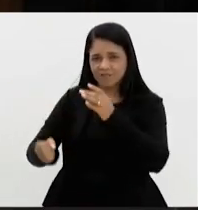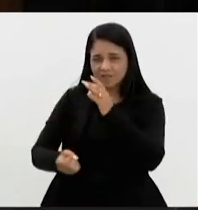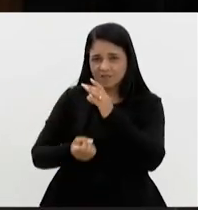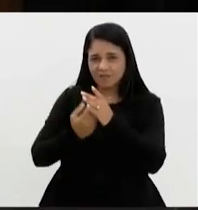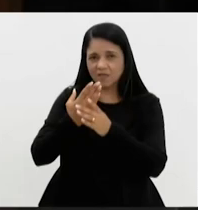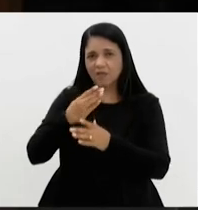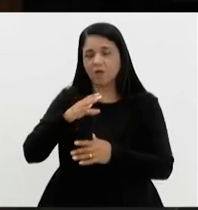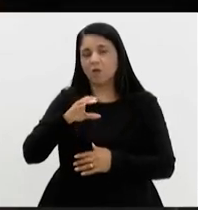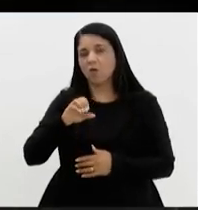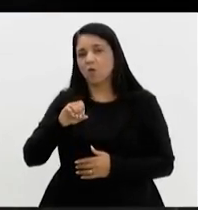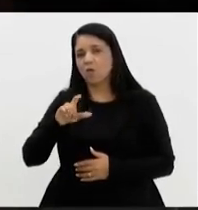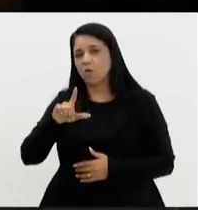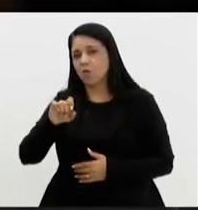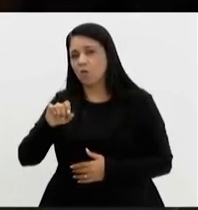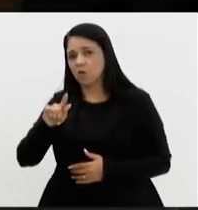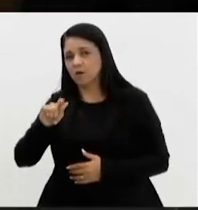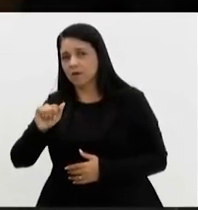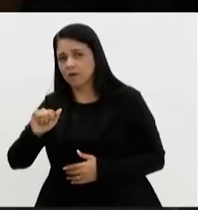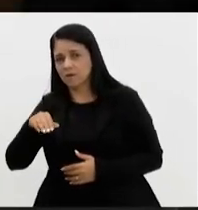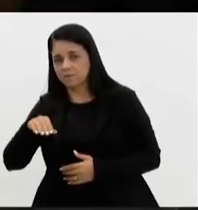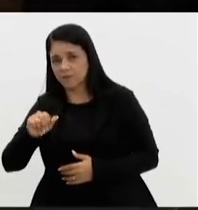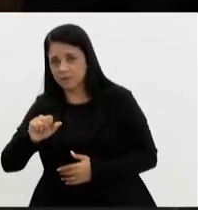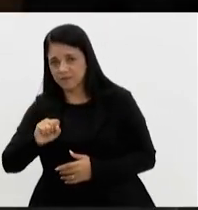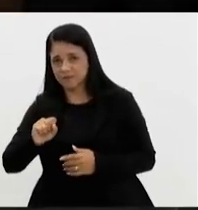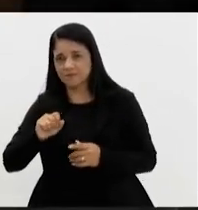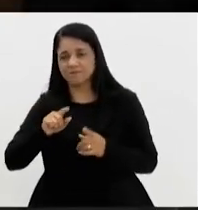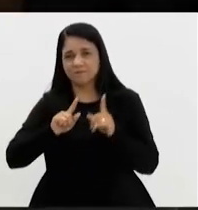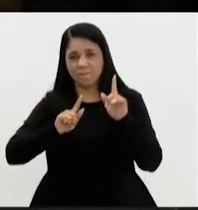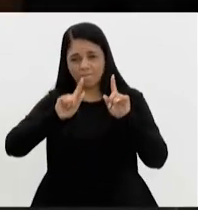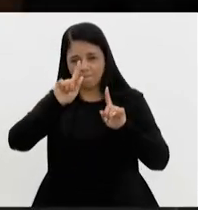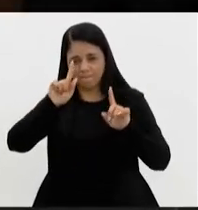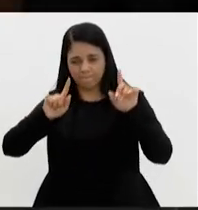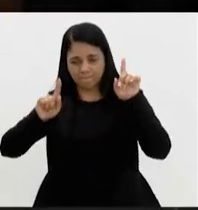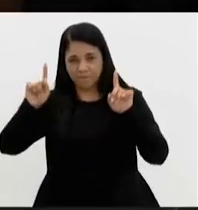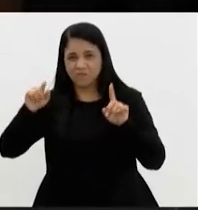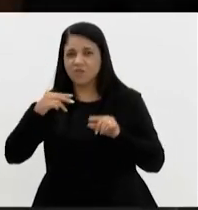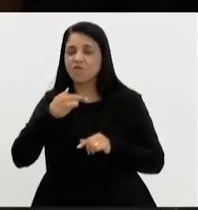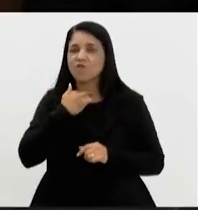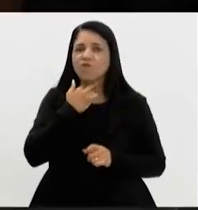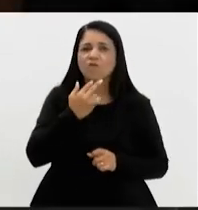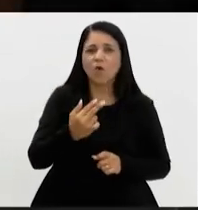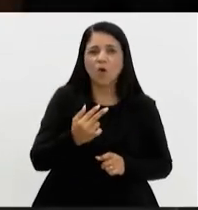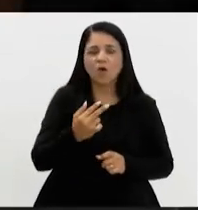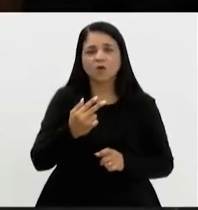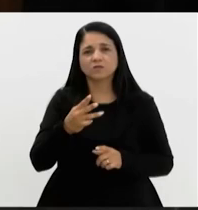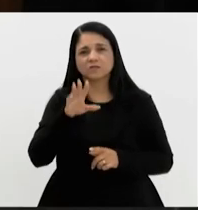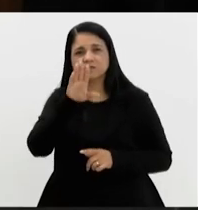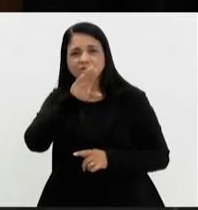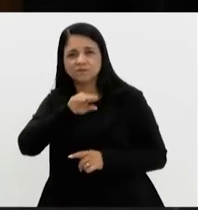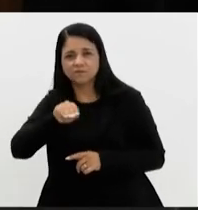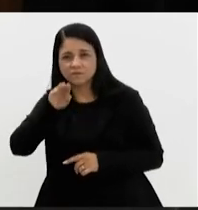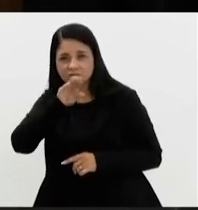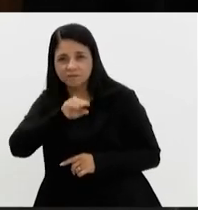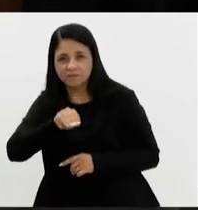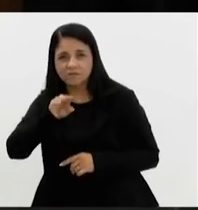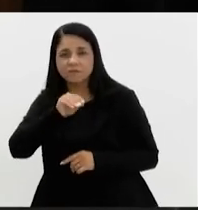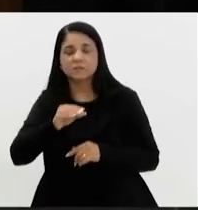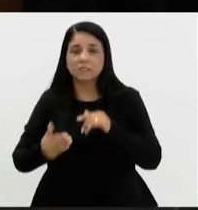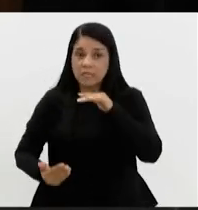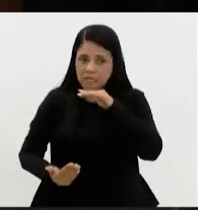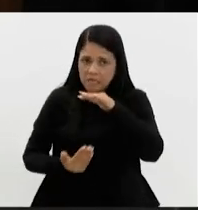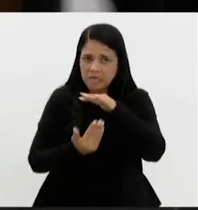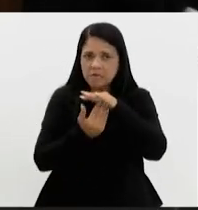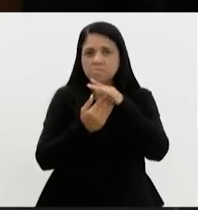né com sincronia de de fala e e de voz eh tem uma limitação e tem que